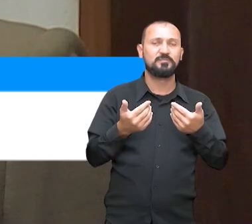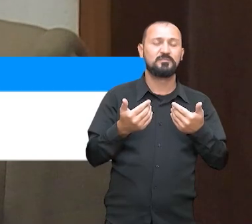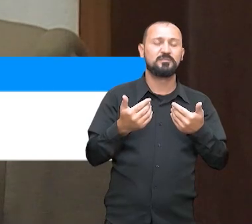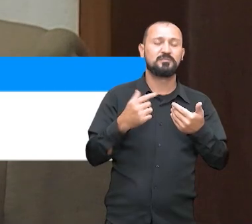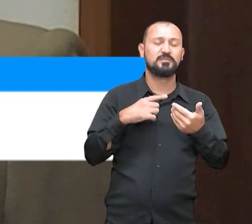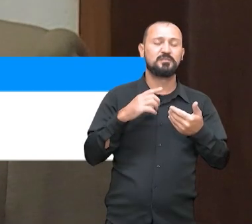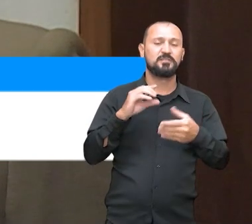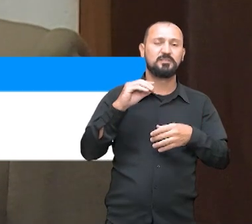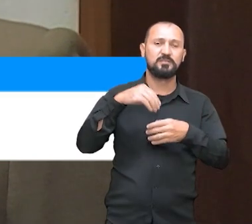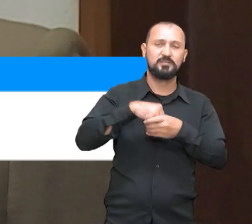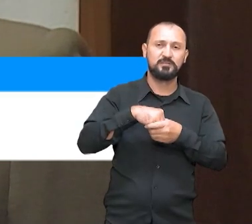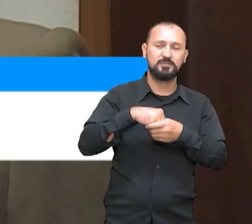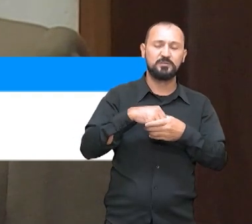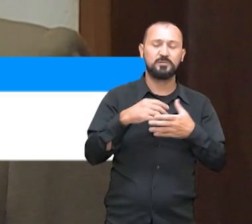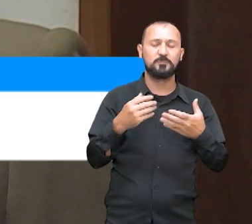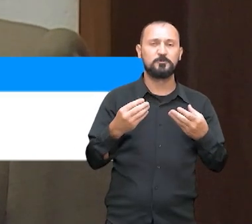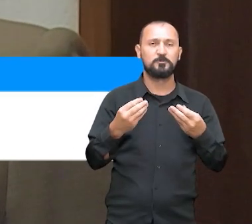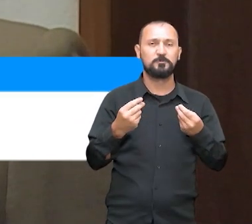decorrente